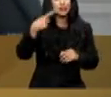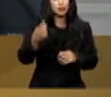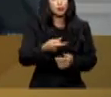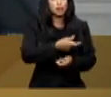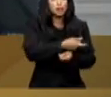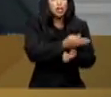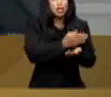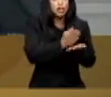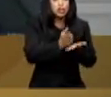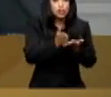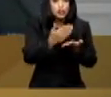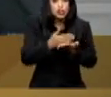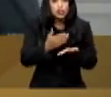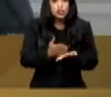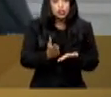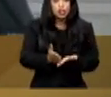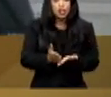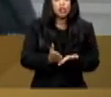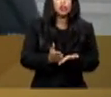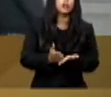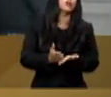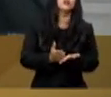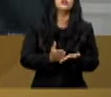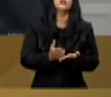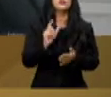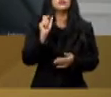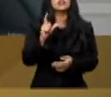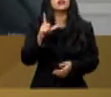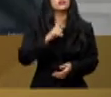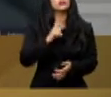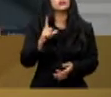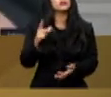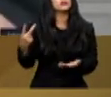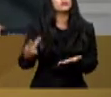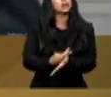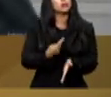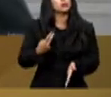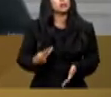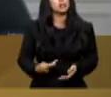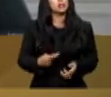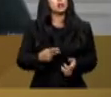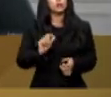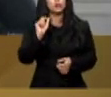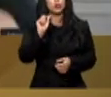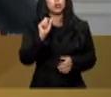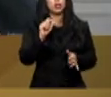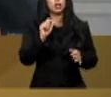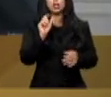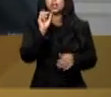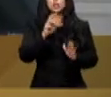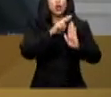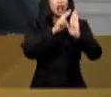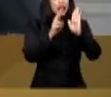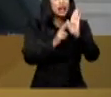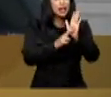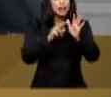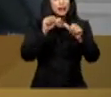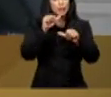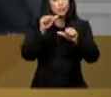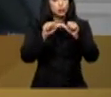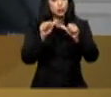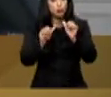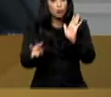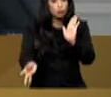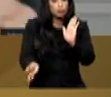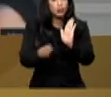O que houve foi simplesmente uma alteração nas regras de divisão de